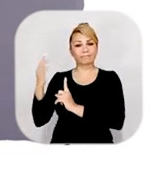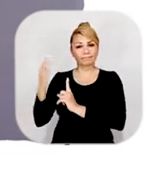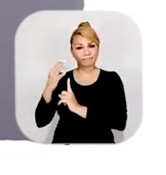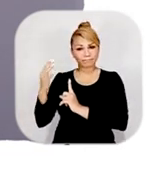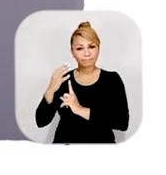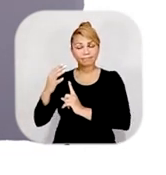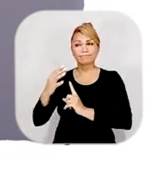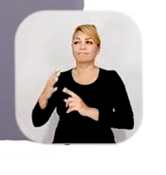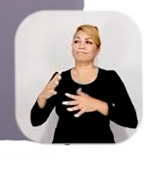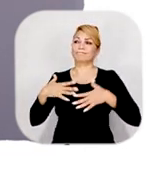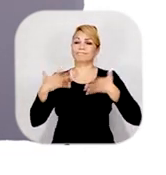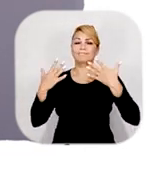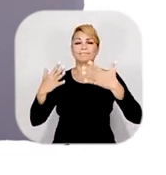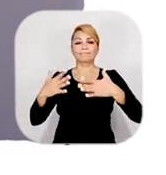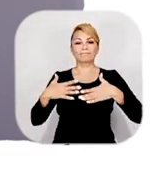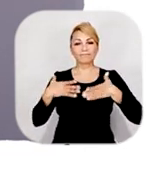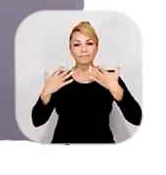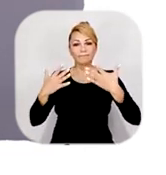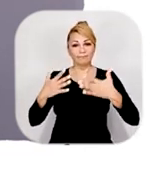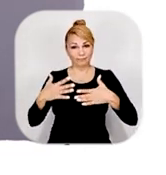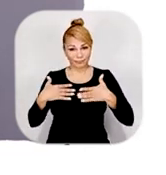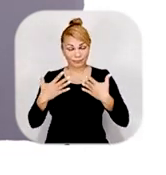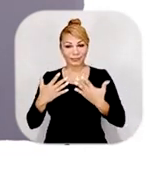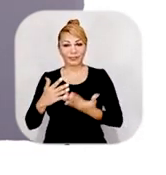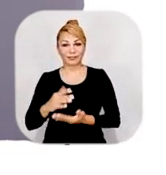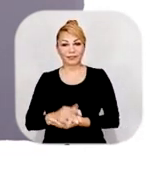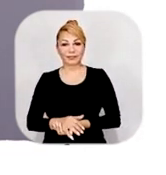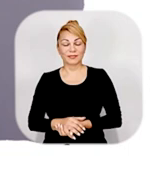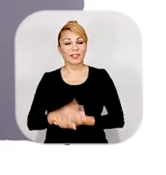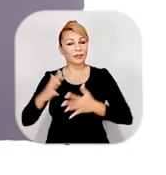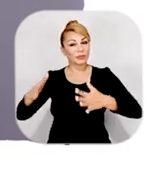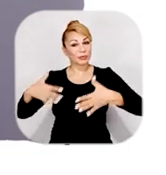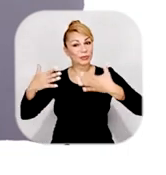motiva, não só me motiva, como motivou muito